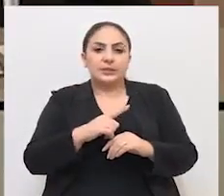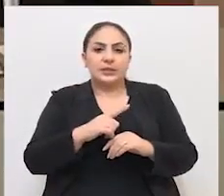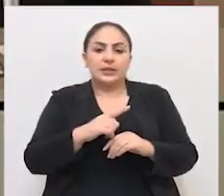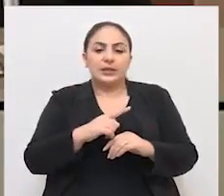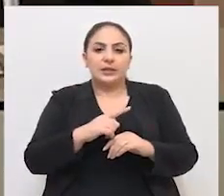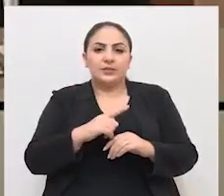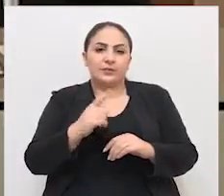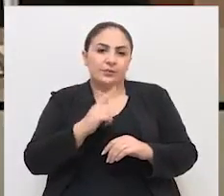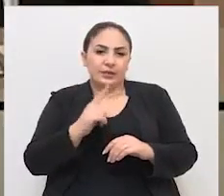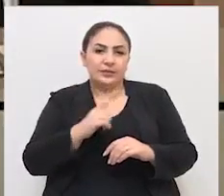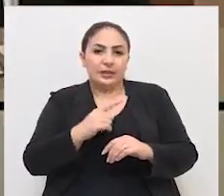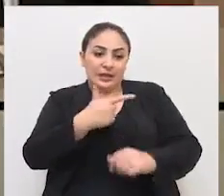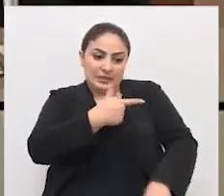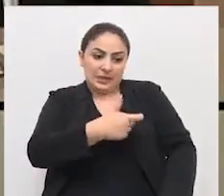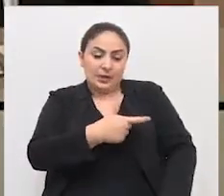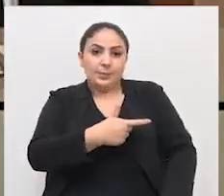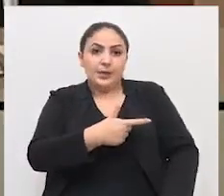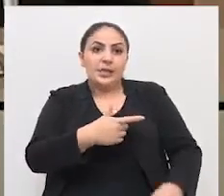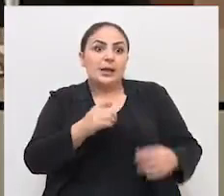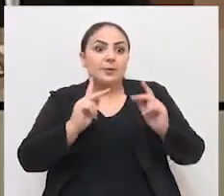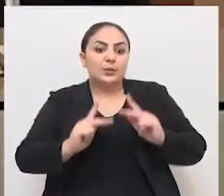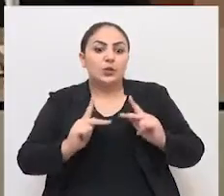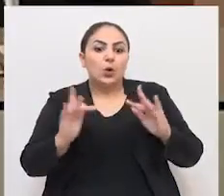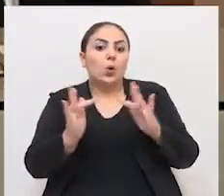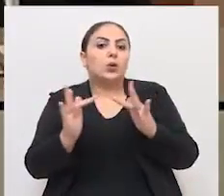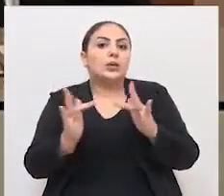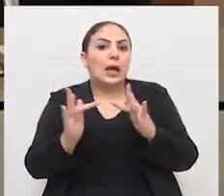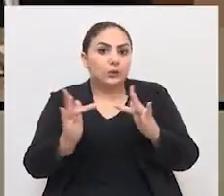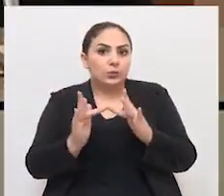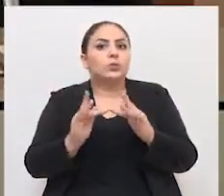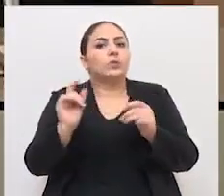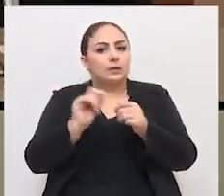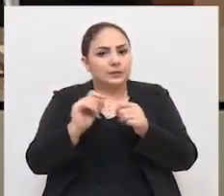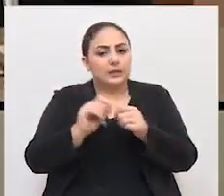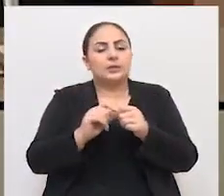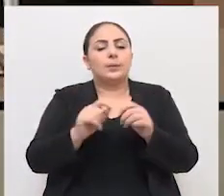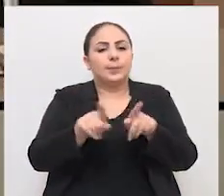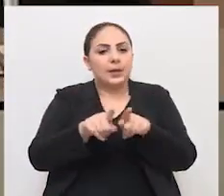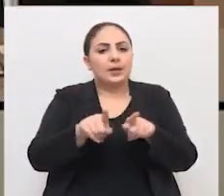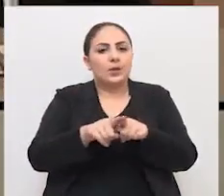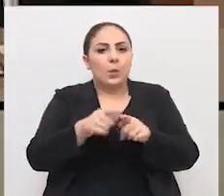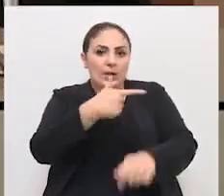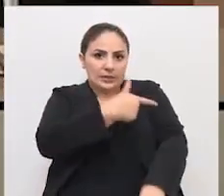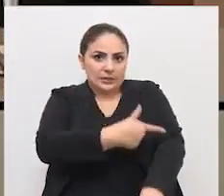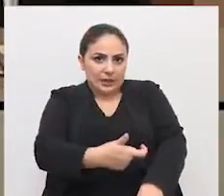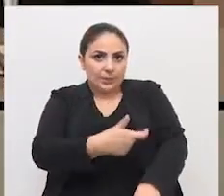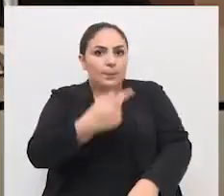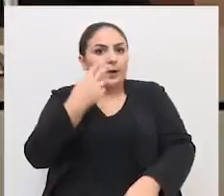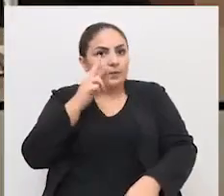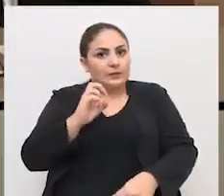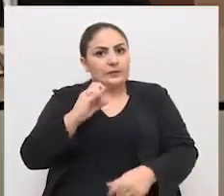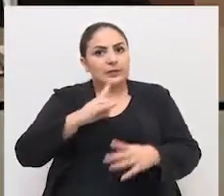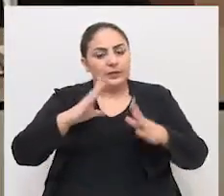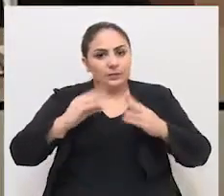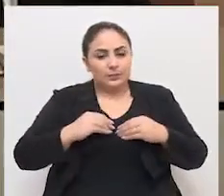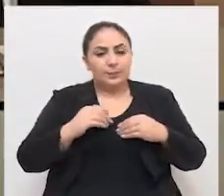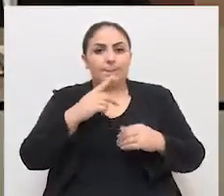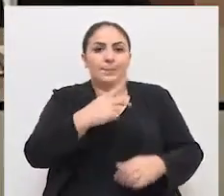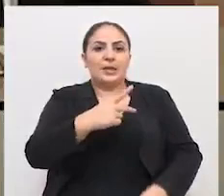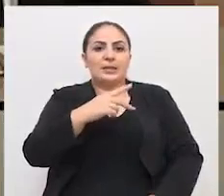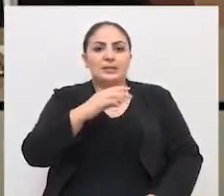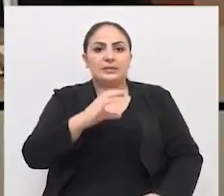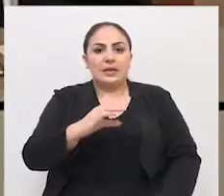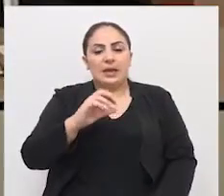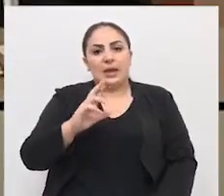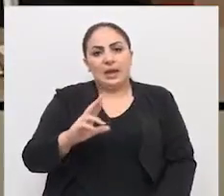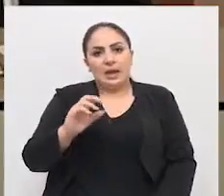seus contatantes também testados. Nós vamos mais do que quadruplicar nosso volume de testes do RT-PCR